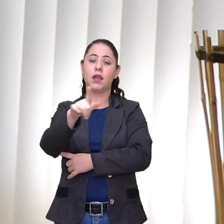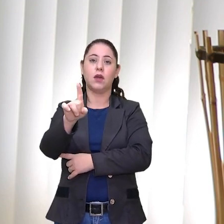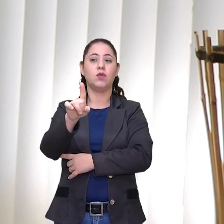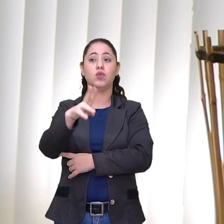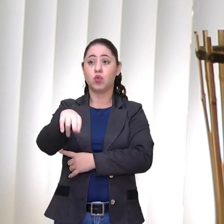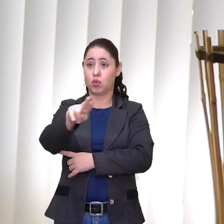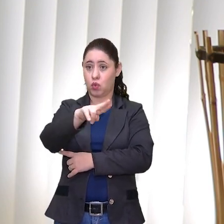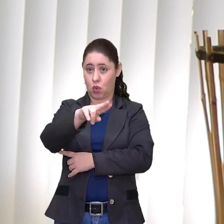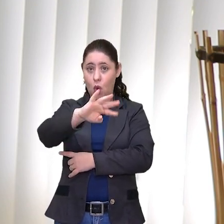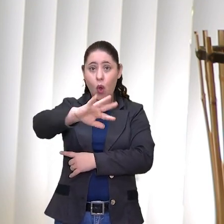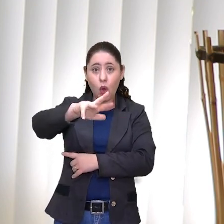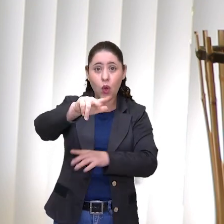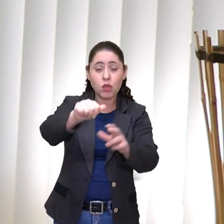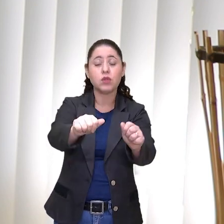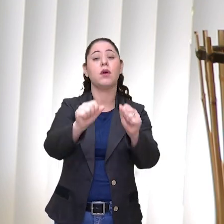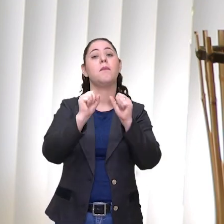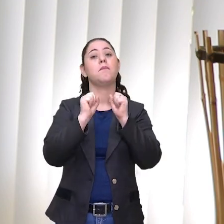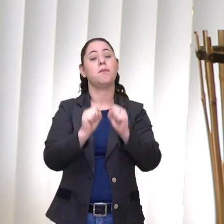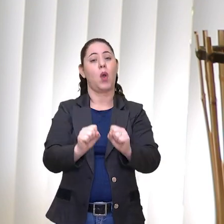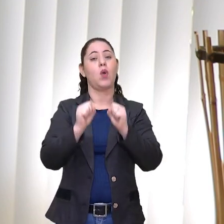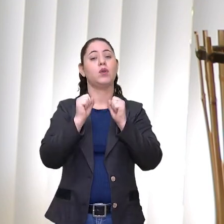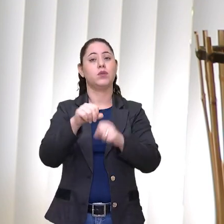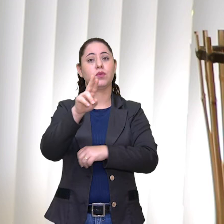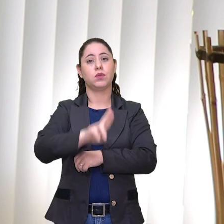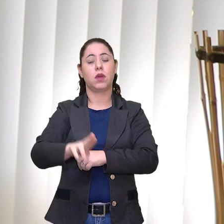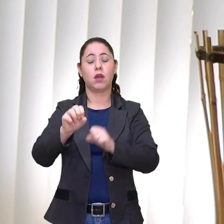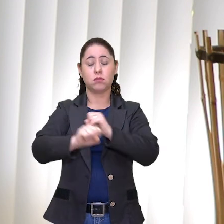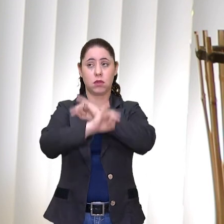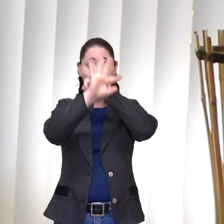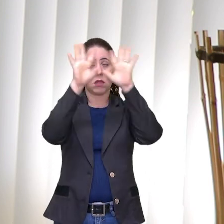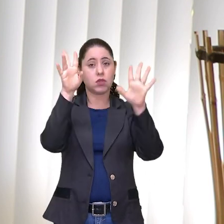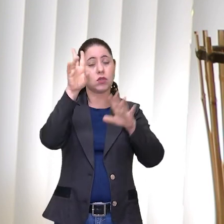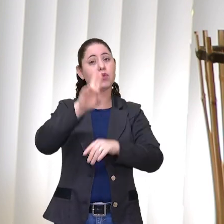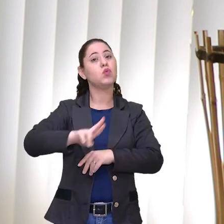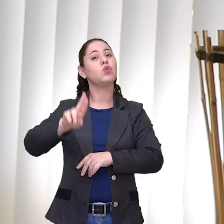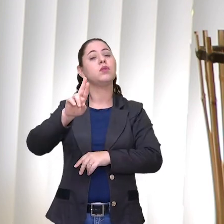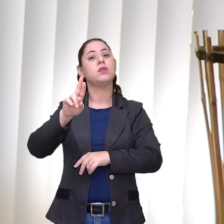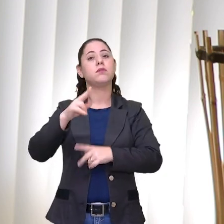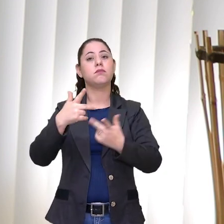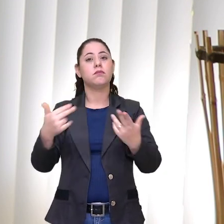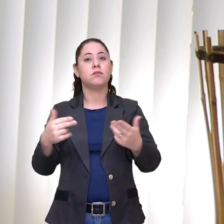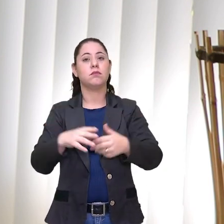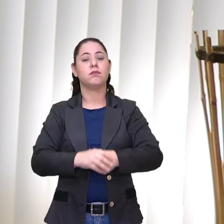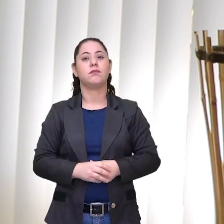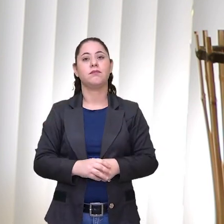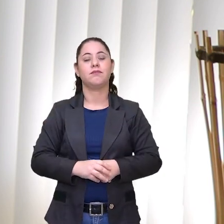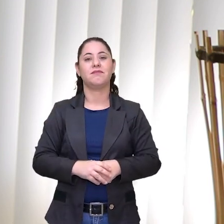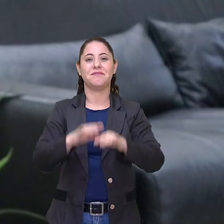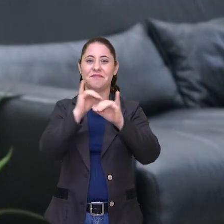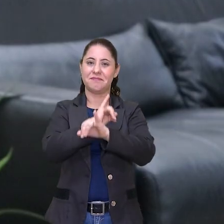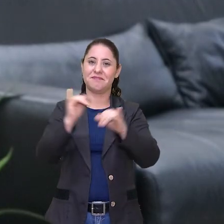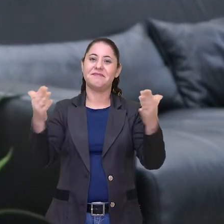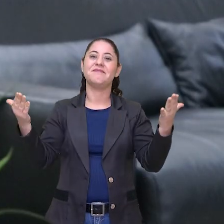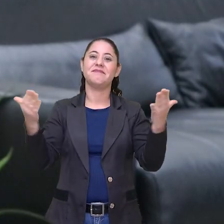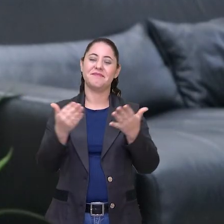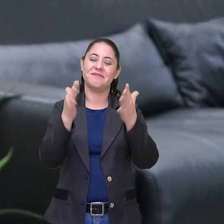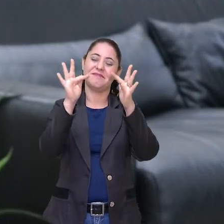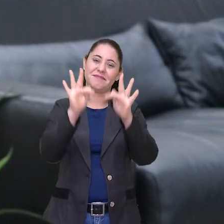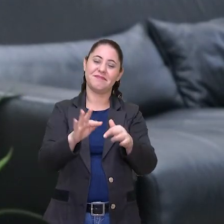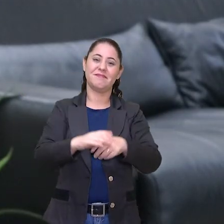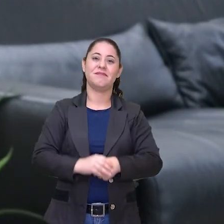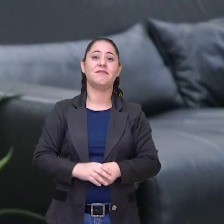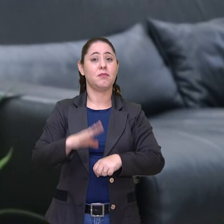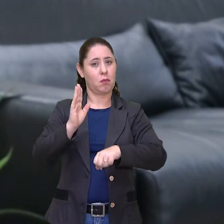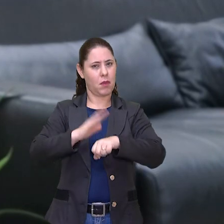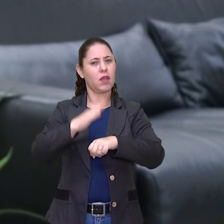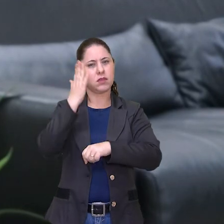que todos possam fazer uso e tenhamos a maior transparência possível em tudo que é realizado em relação a isso. A edição